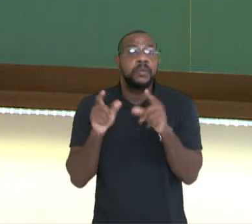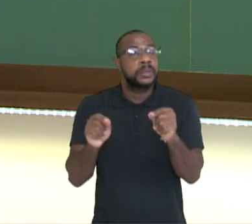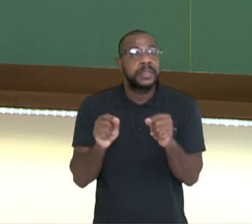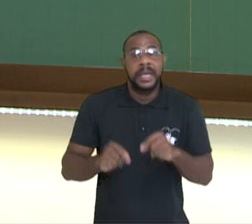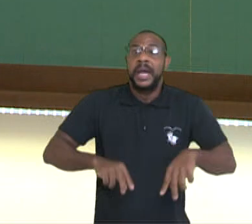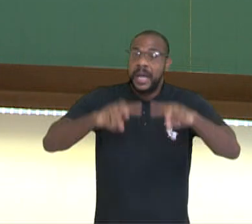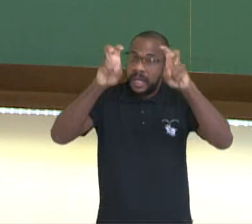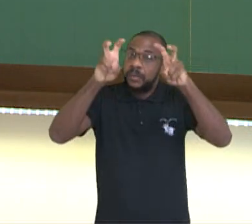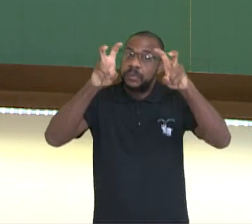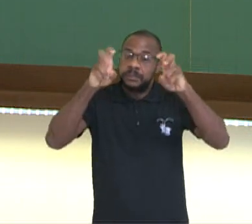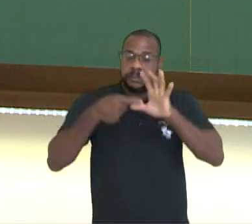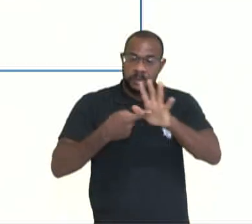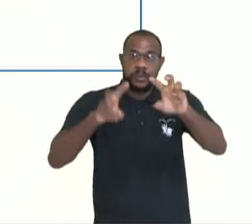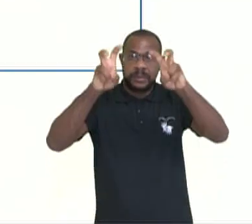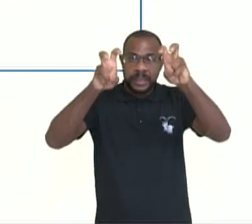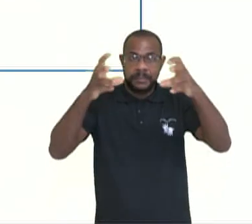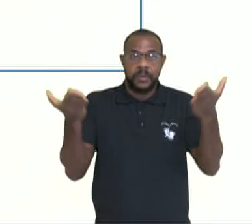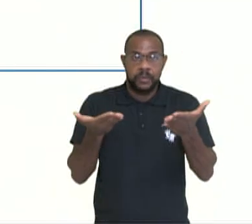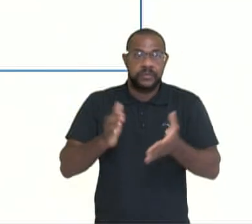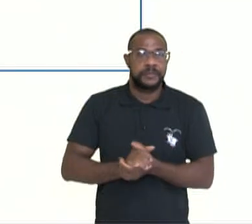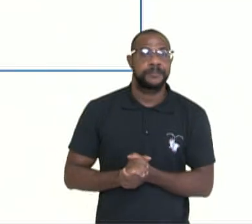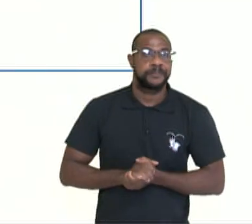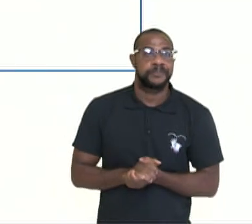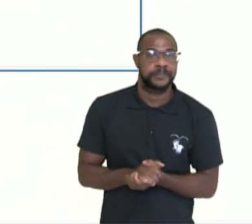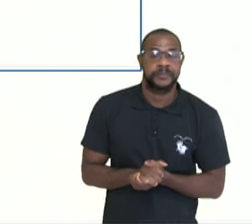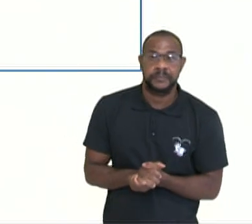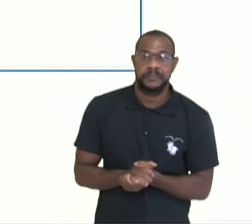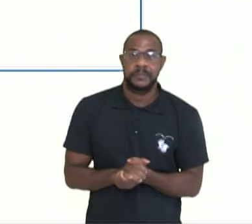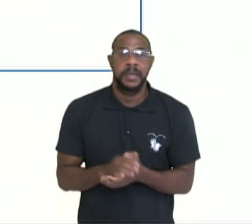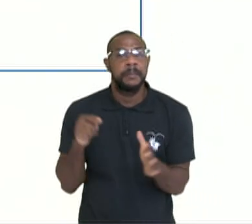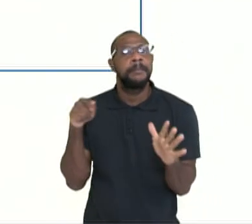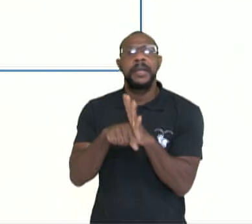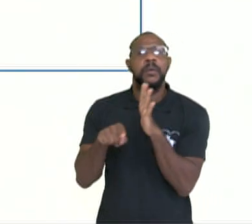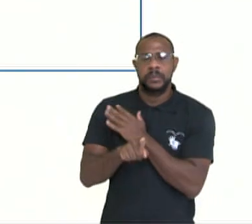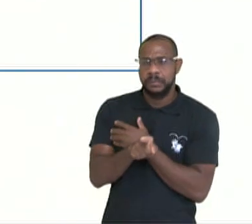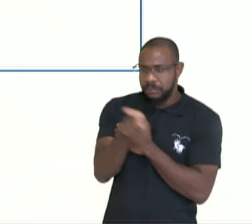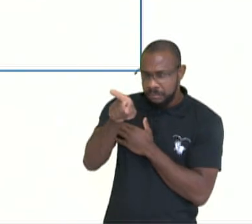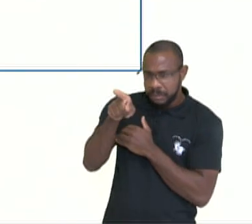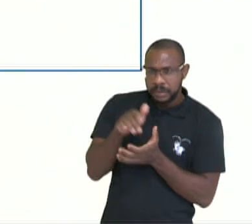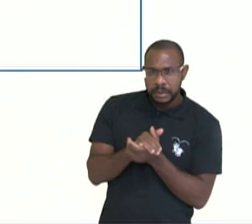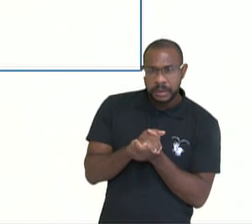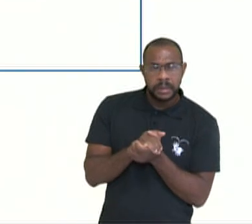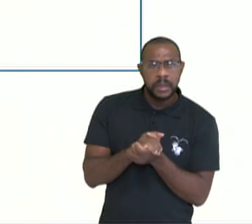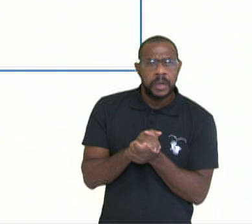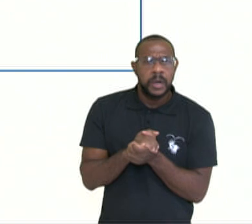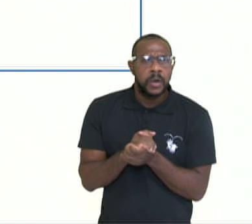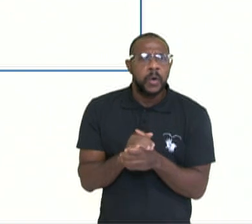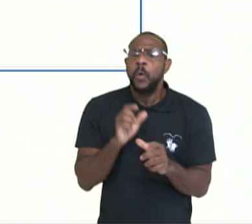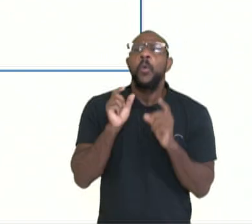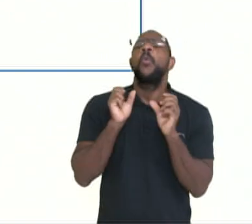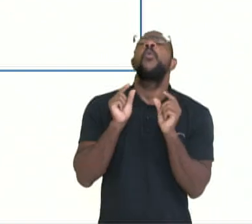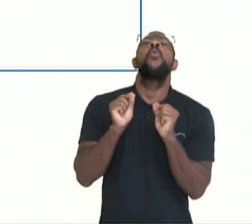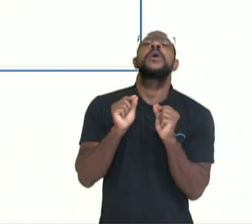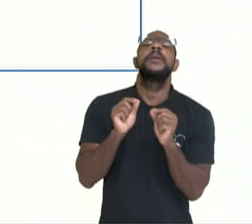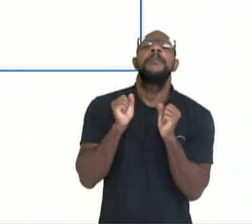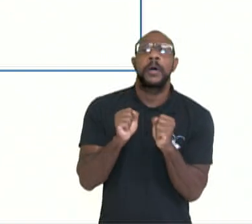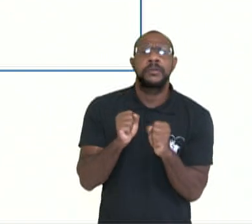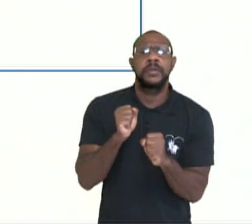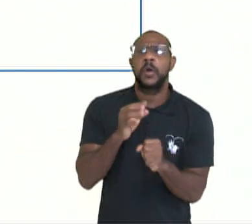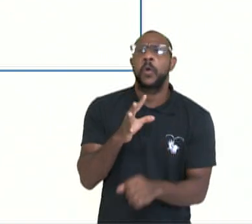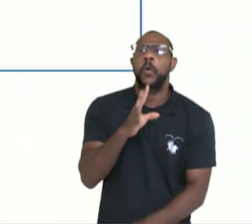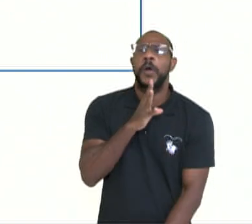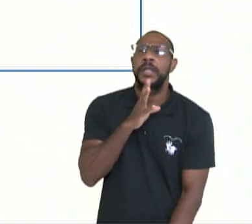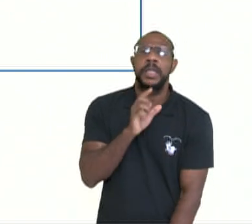tema da teoria do conhecimento. Então, a primeira pergunta que eu faço a vocês, o que podemos conhecer?